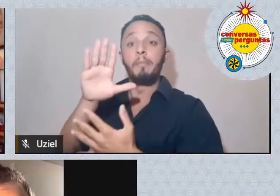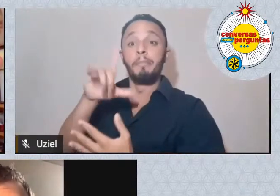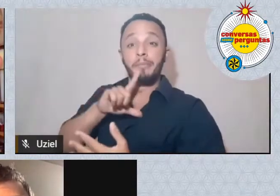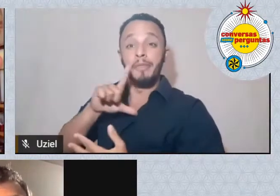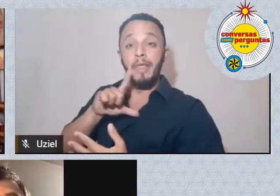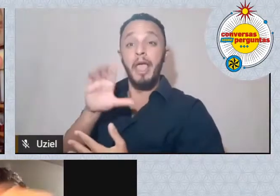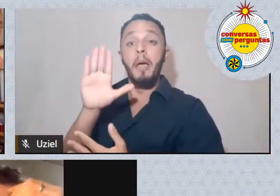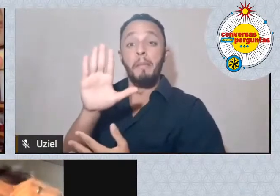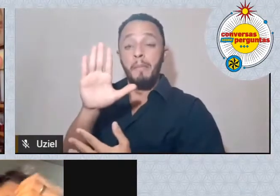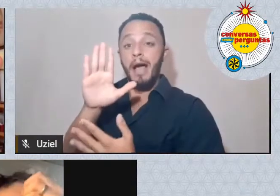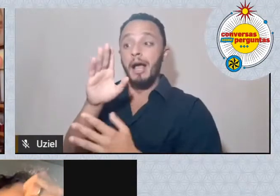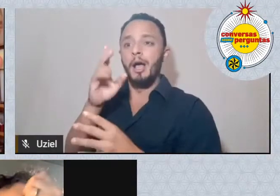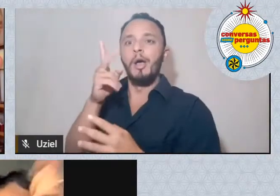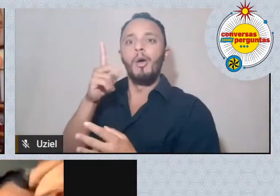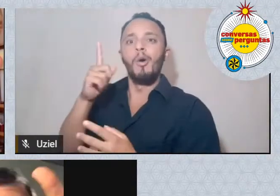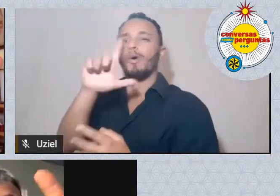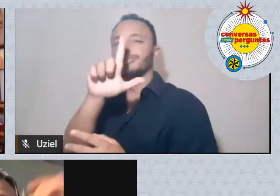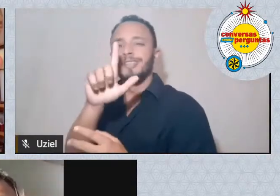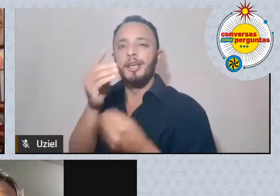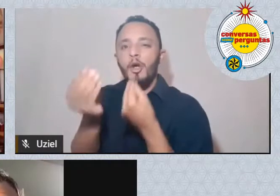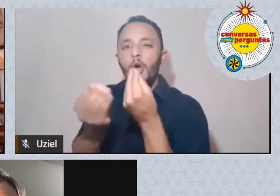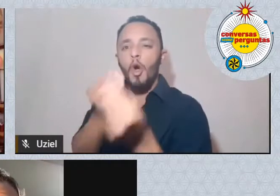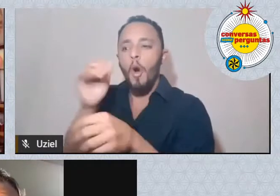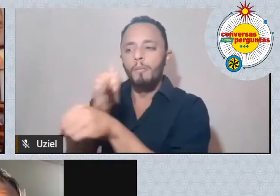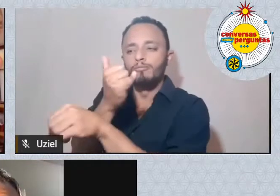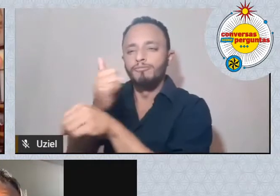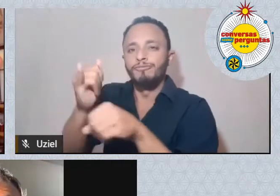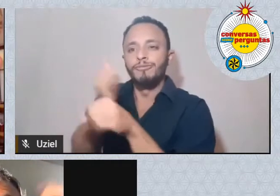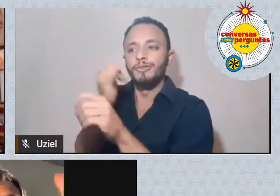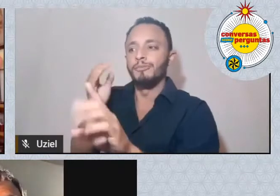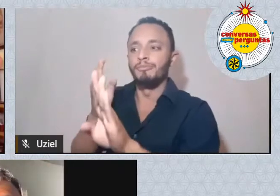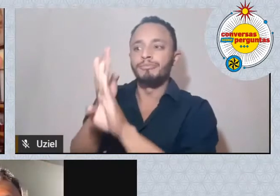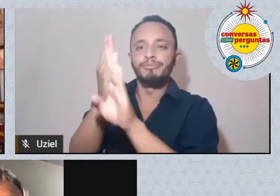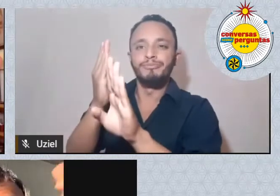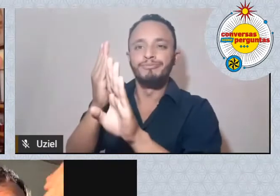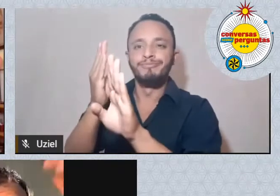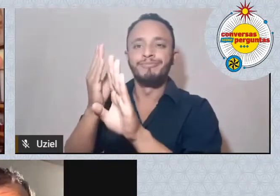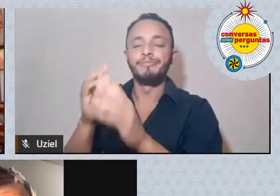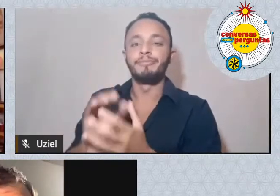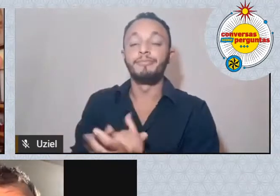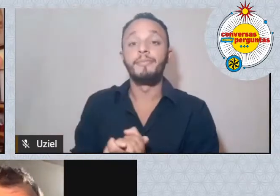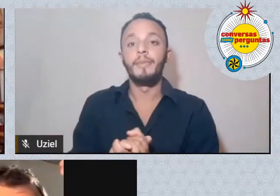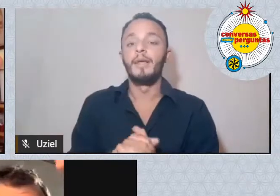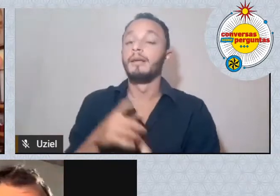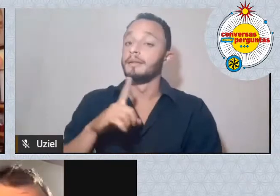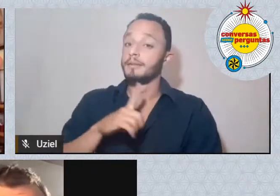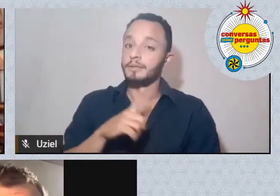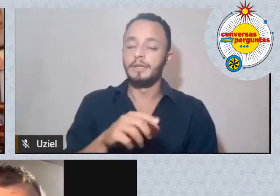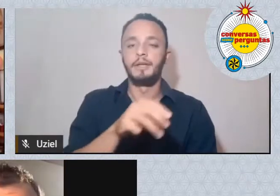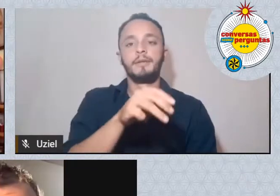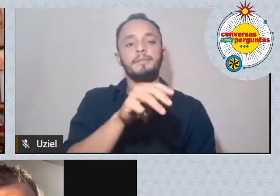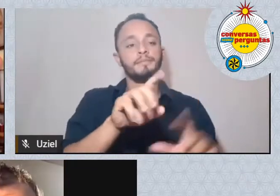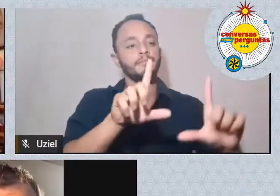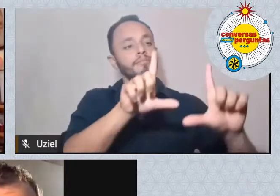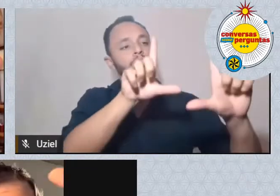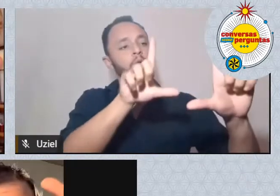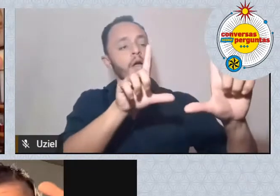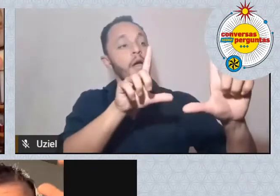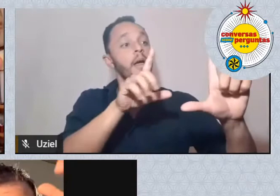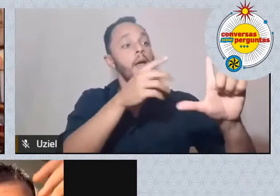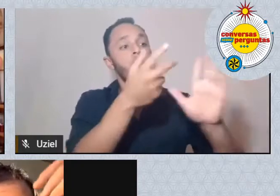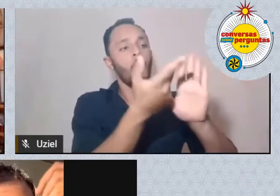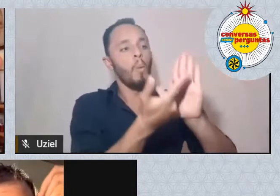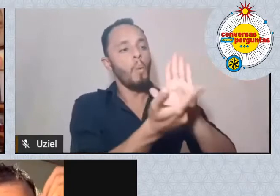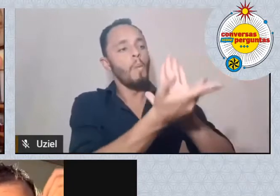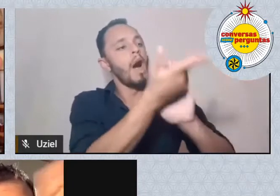Então, como é que funcionava a coisa? Elas pegavam telas do Mondrian, do Van Gogh, do Matisse, telas